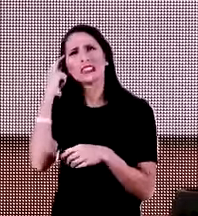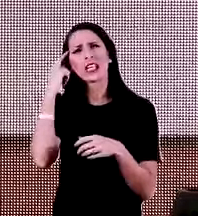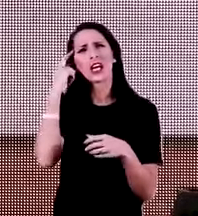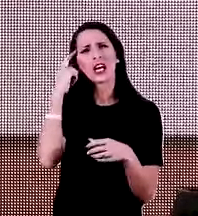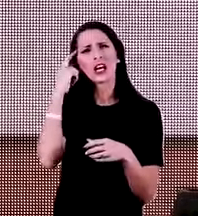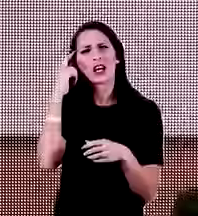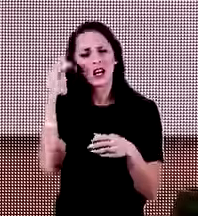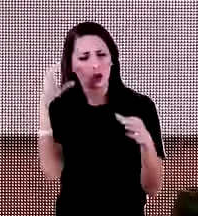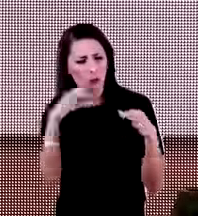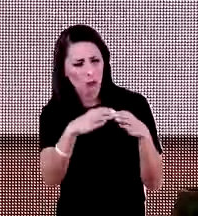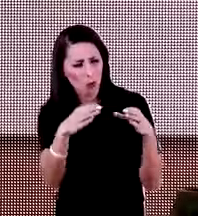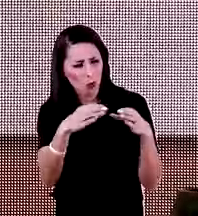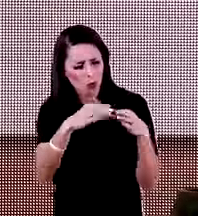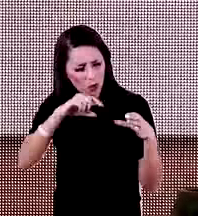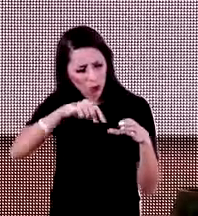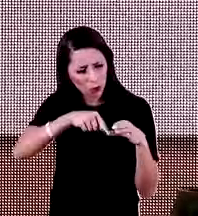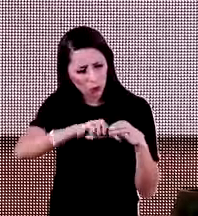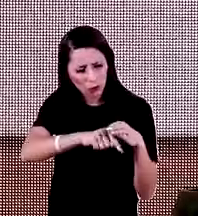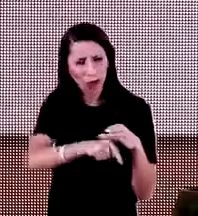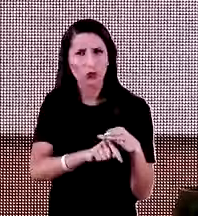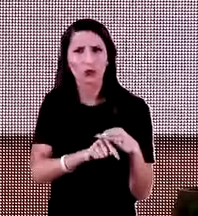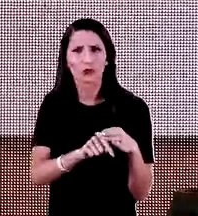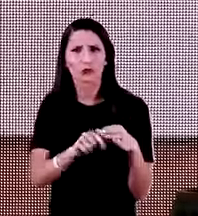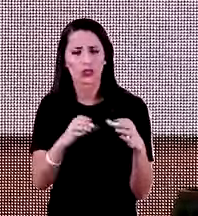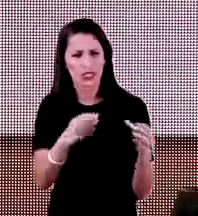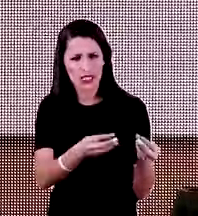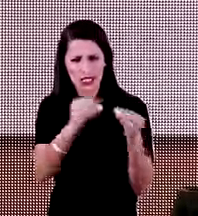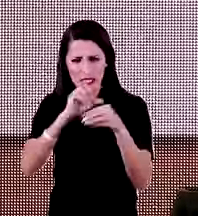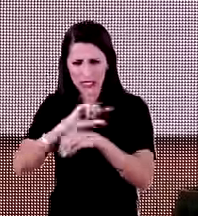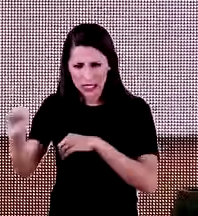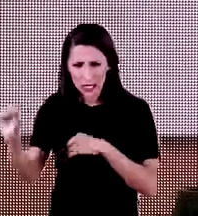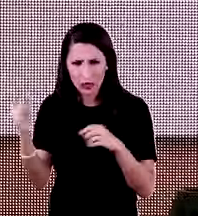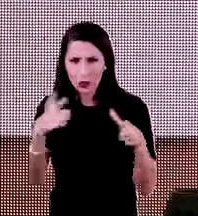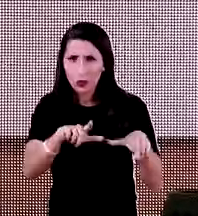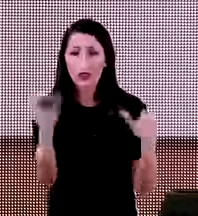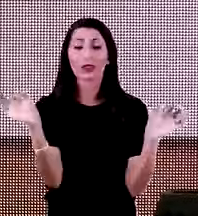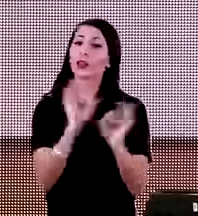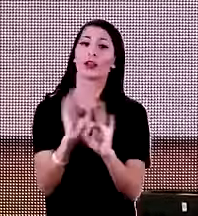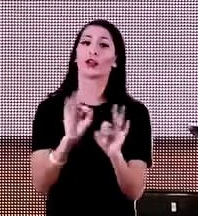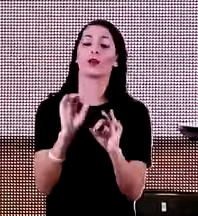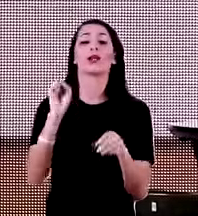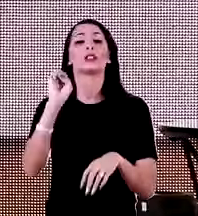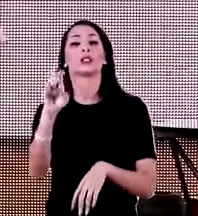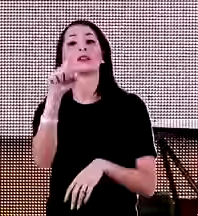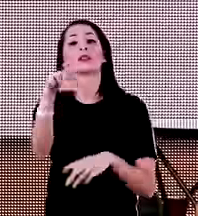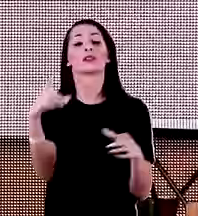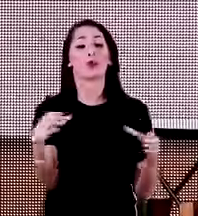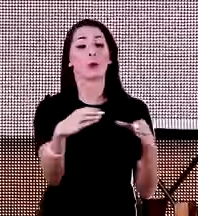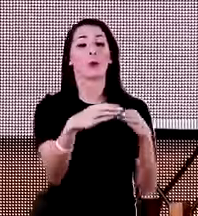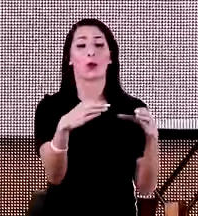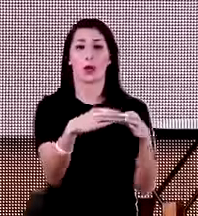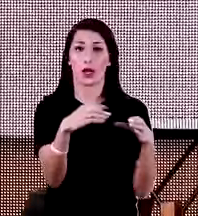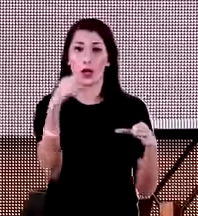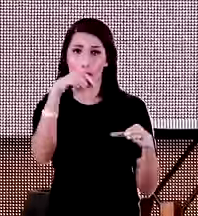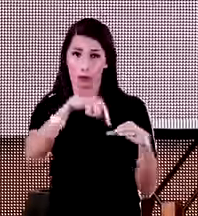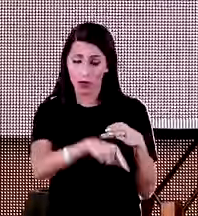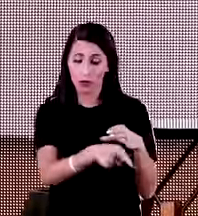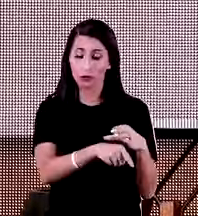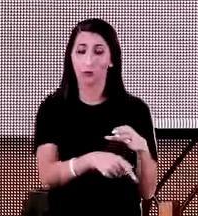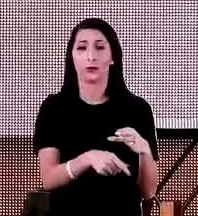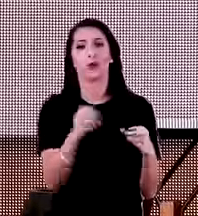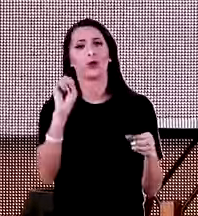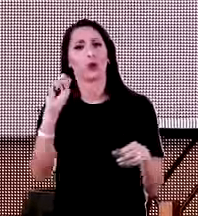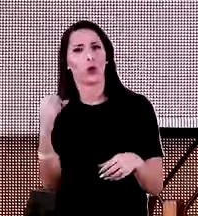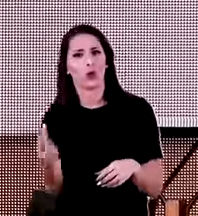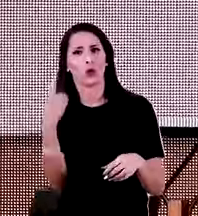não se move, não sai do lugar. Se você está na trincheira, você só tem duas razões. Ou você fica até